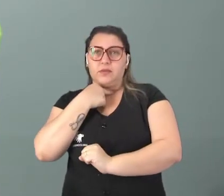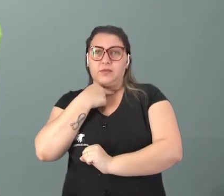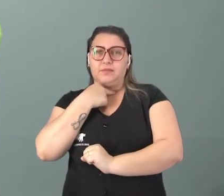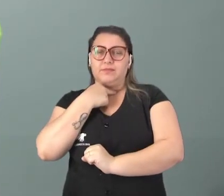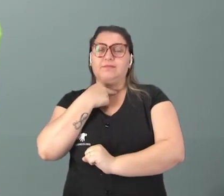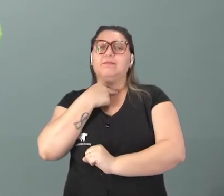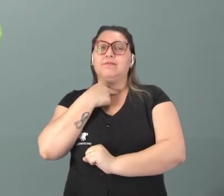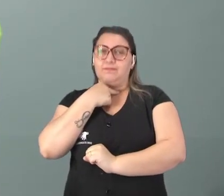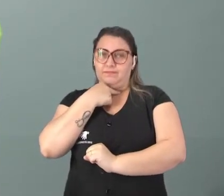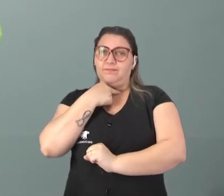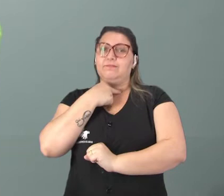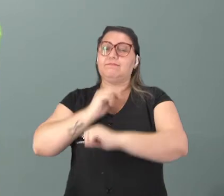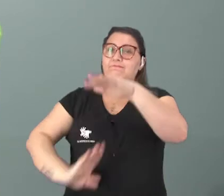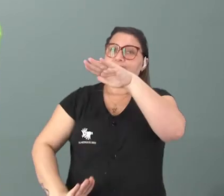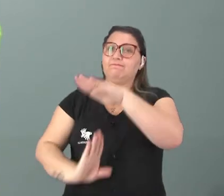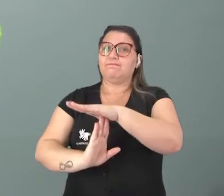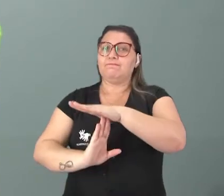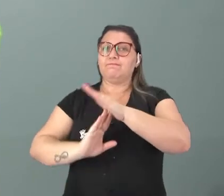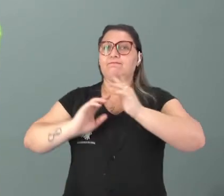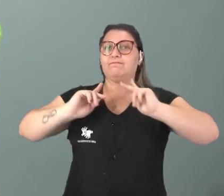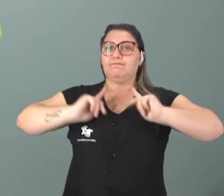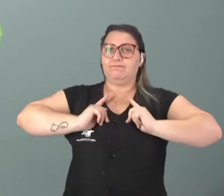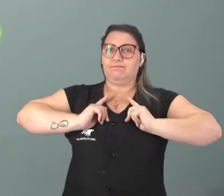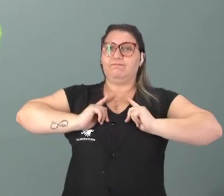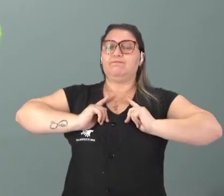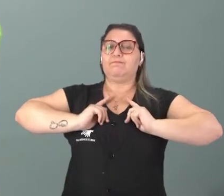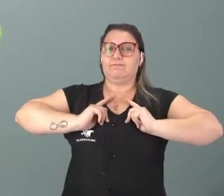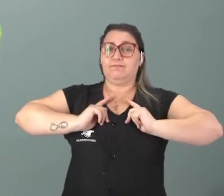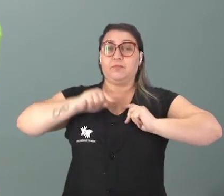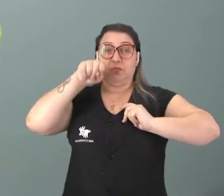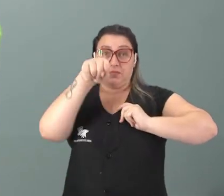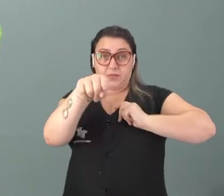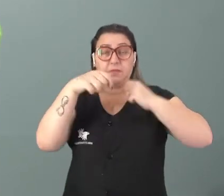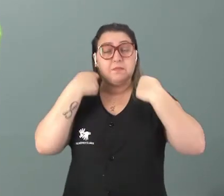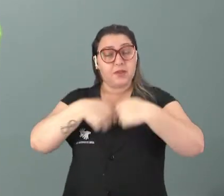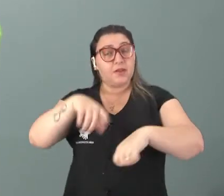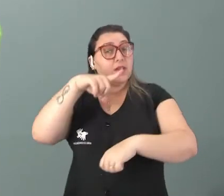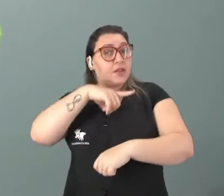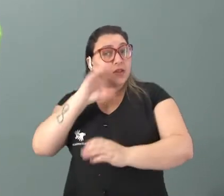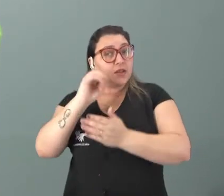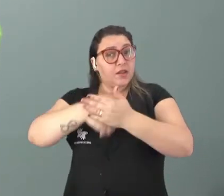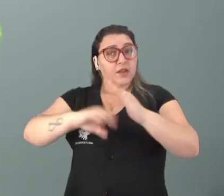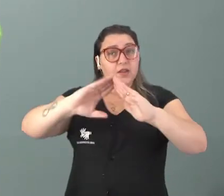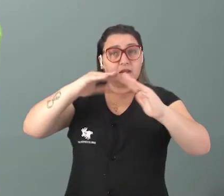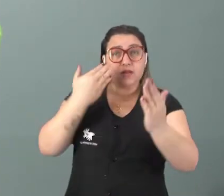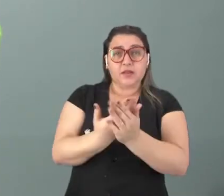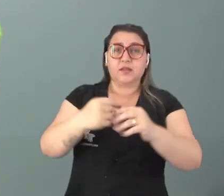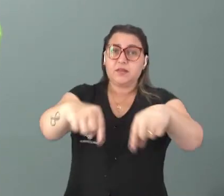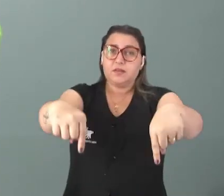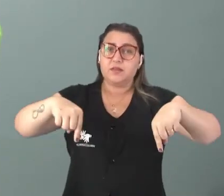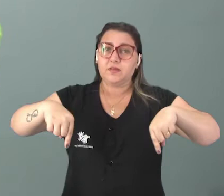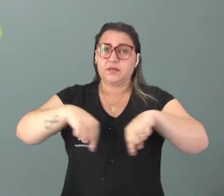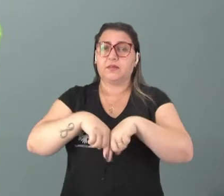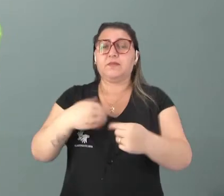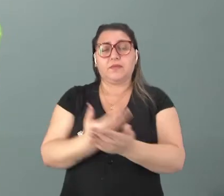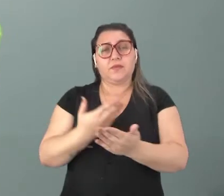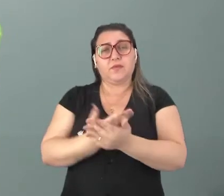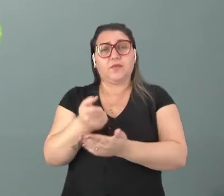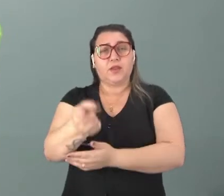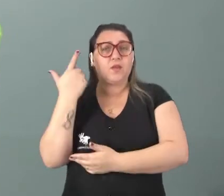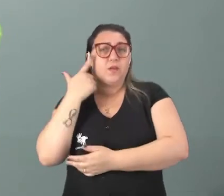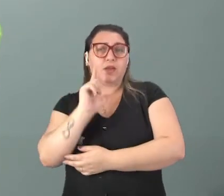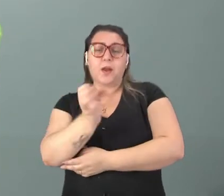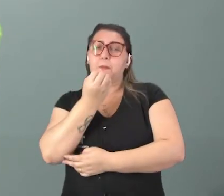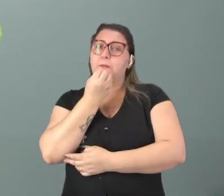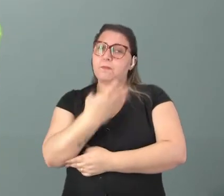É limitando o comportamento, né, que você deve ter, dentro da sala de aula para que você consiga